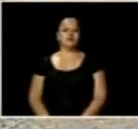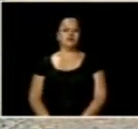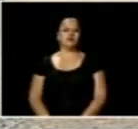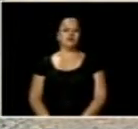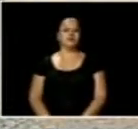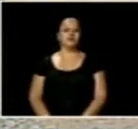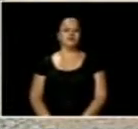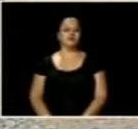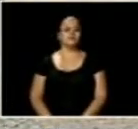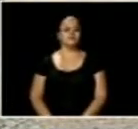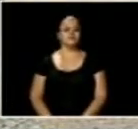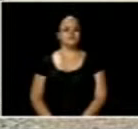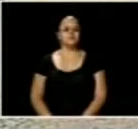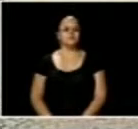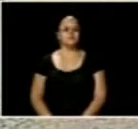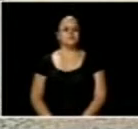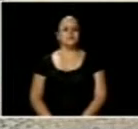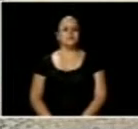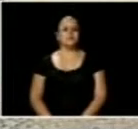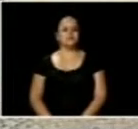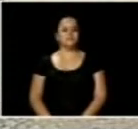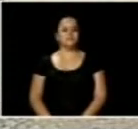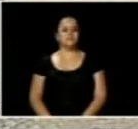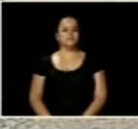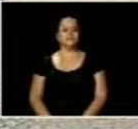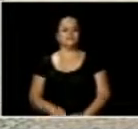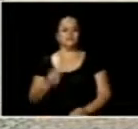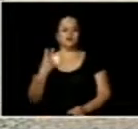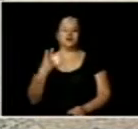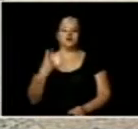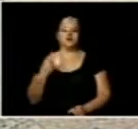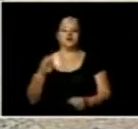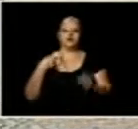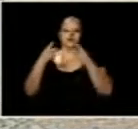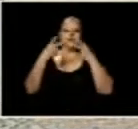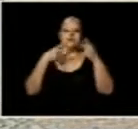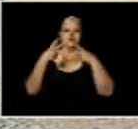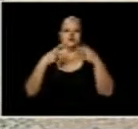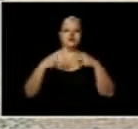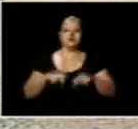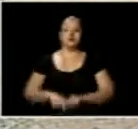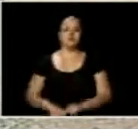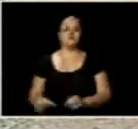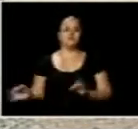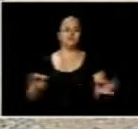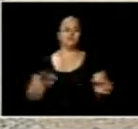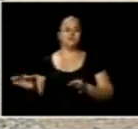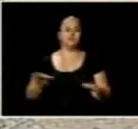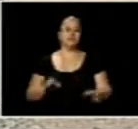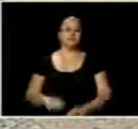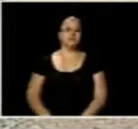Salvador Soares. É segunda discussão, apenas lembrando que é a segunda discussão do projeto.